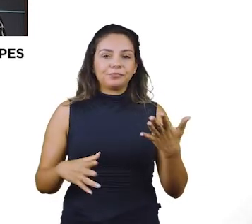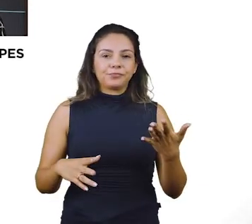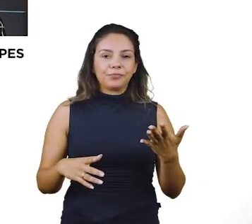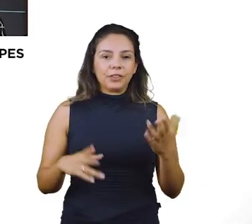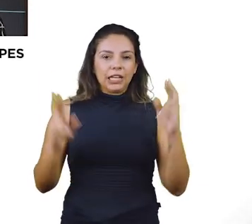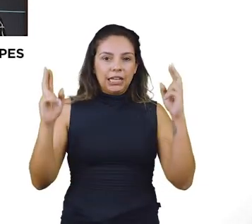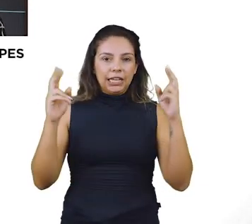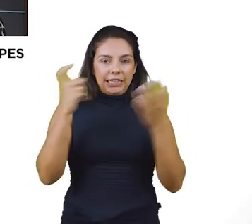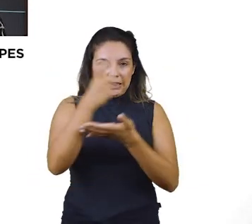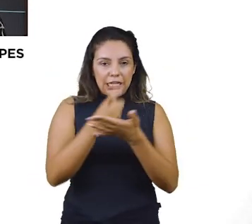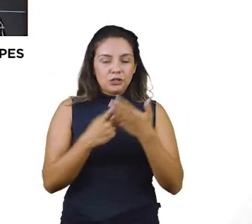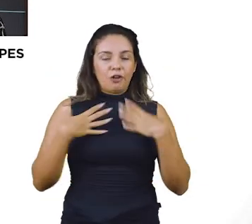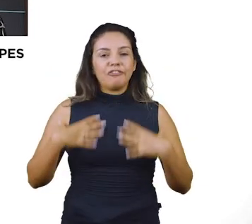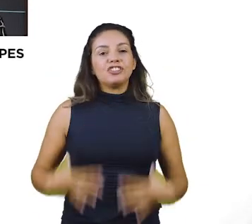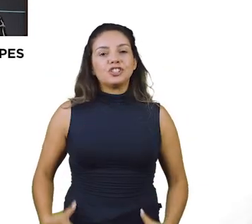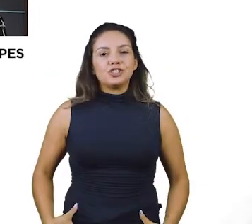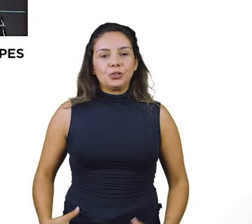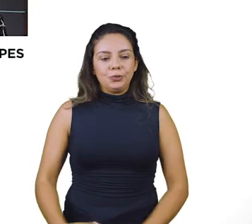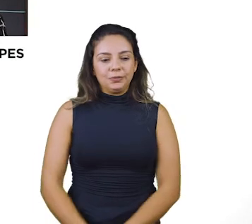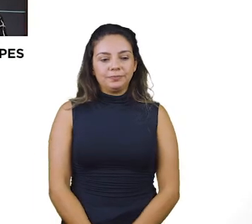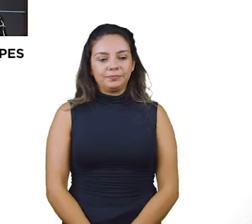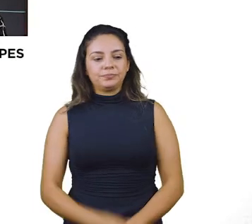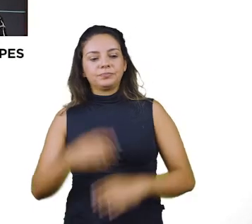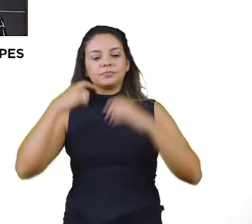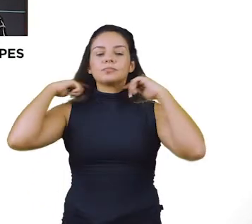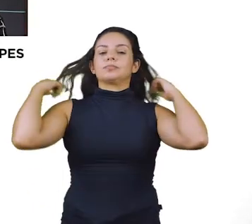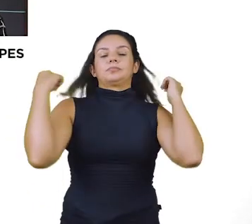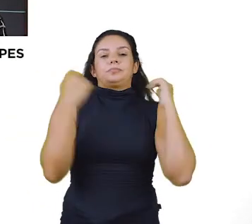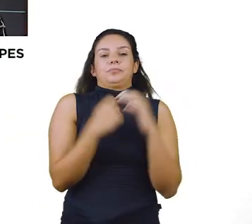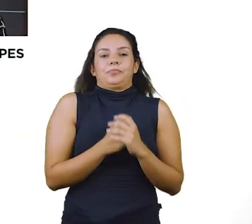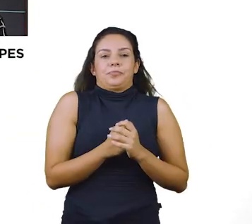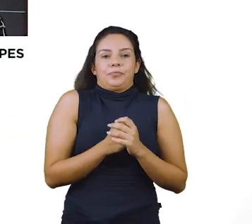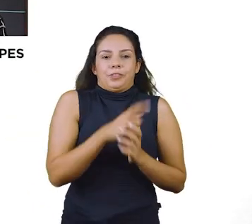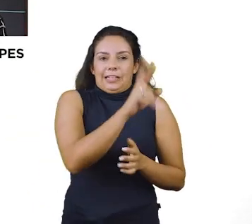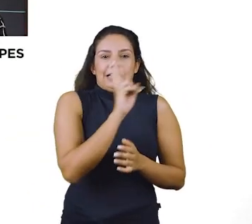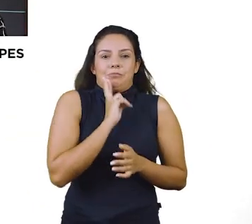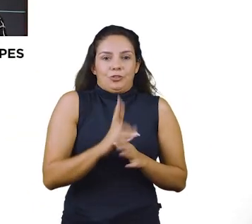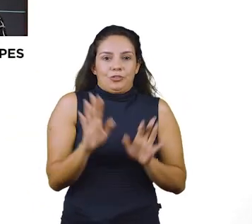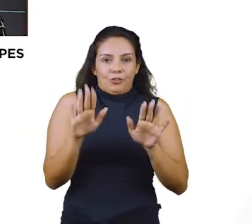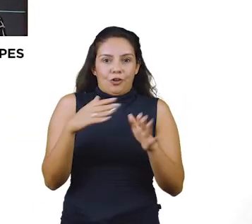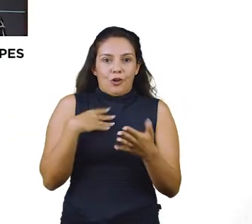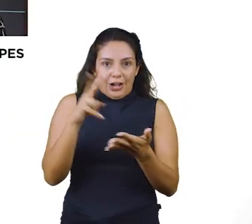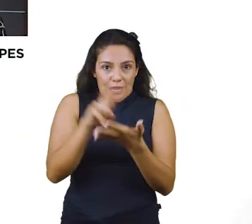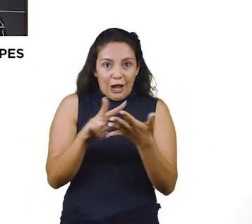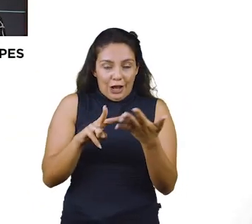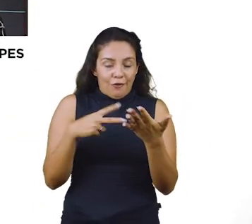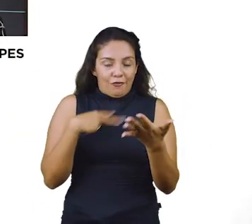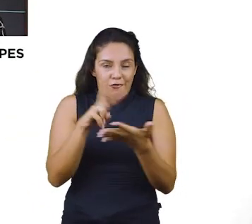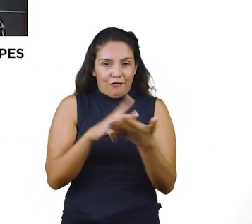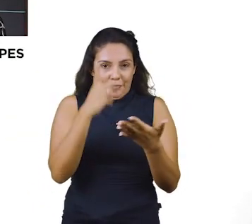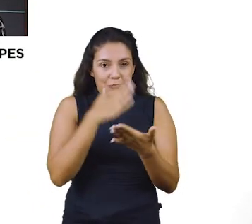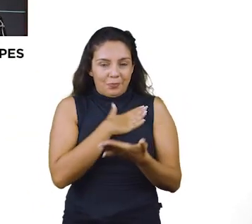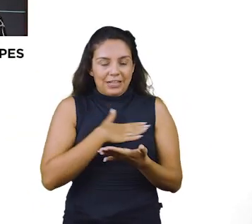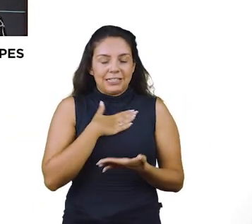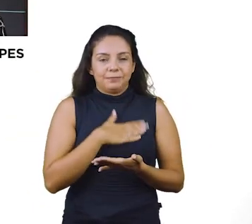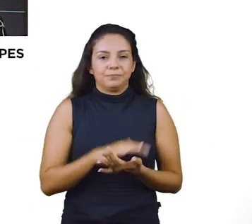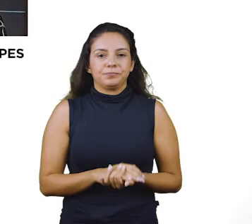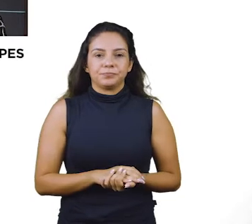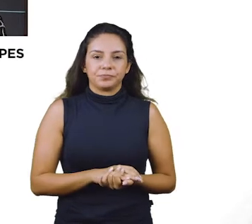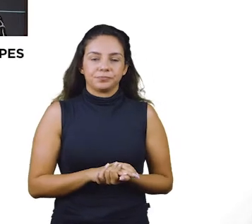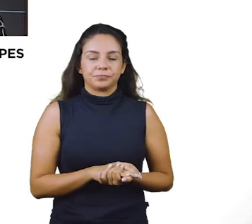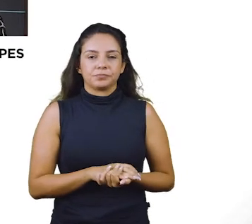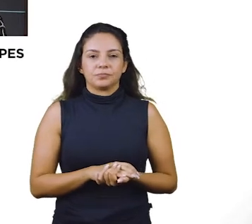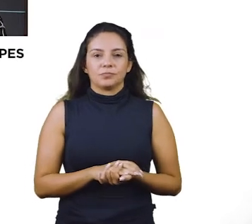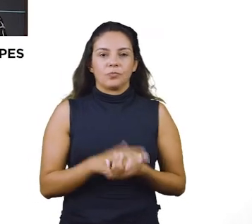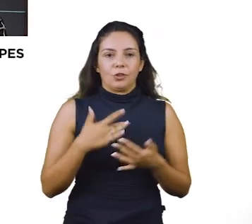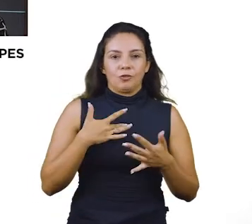da gente já caminhando para o final. Olha, leio com muito prazer. Eu vou,